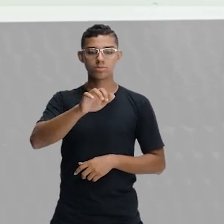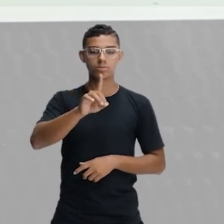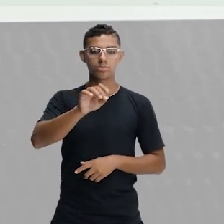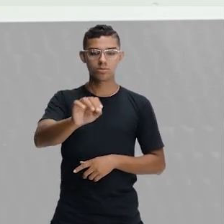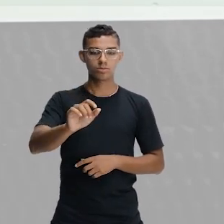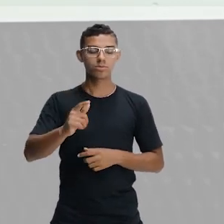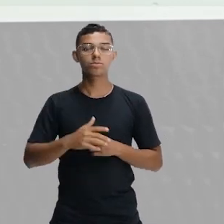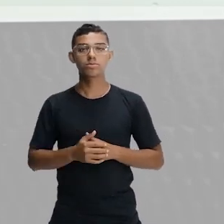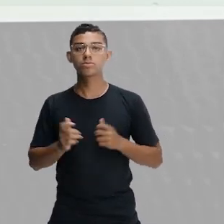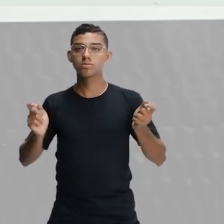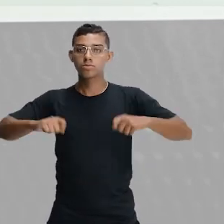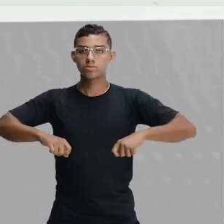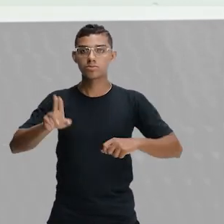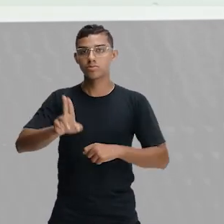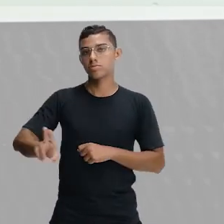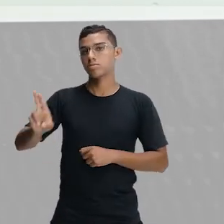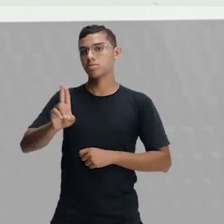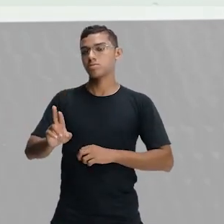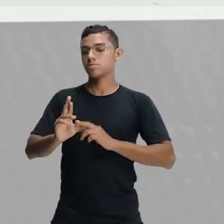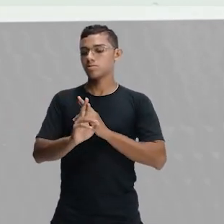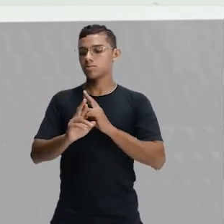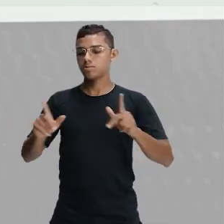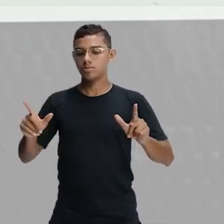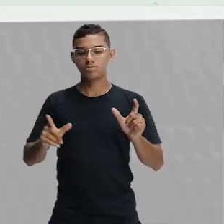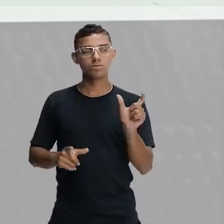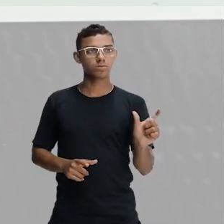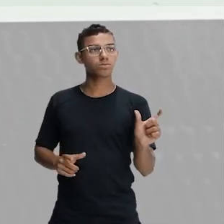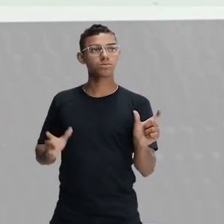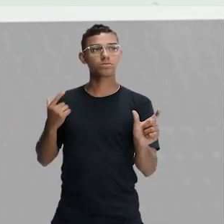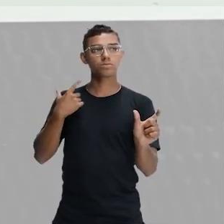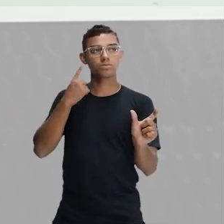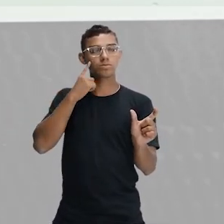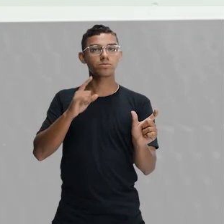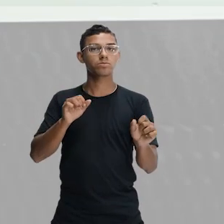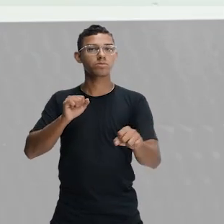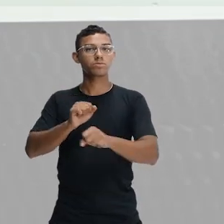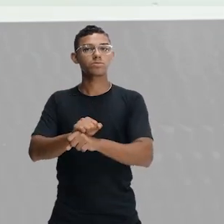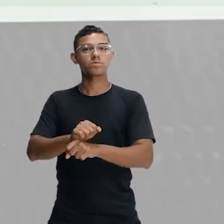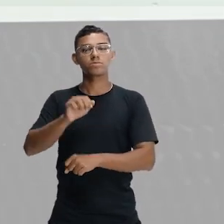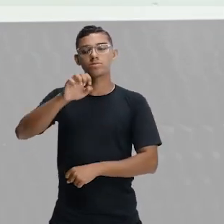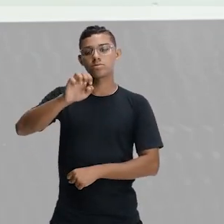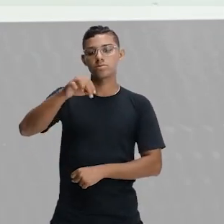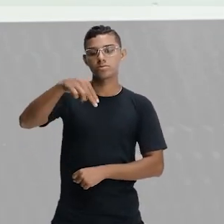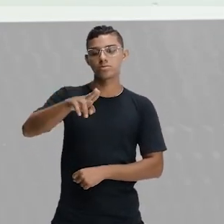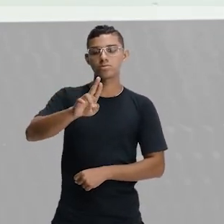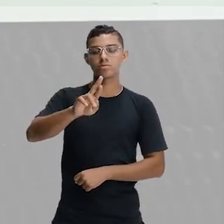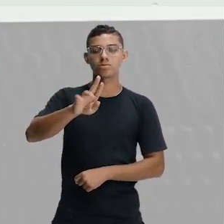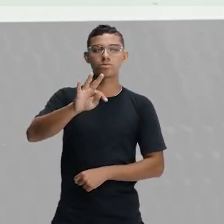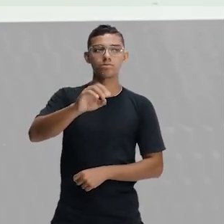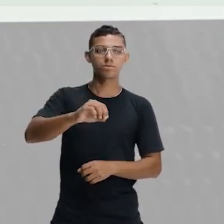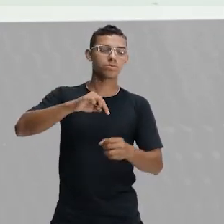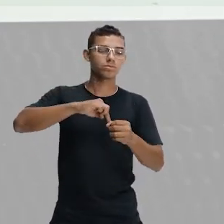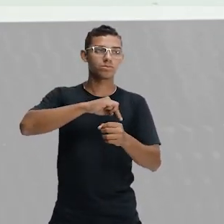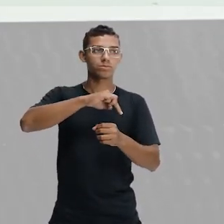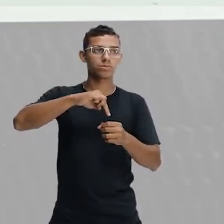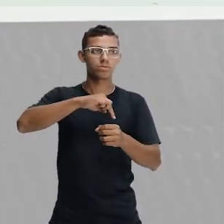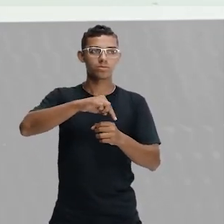torne diferente. Tá, ok? Então, ele deixa de ser neutro,